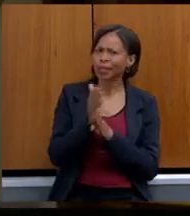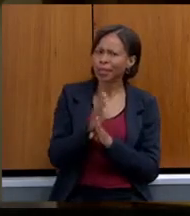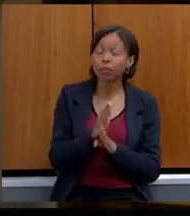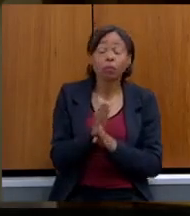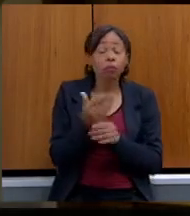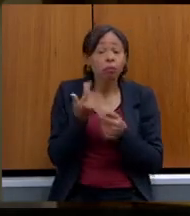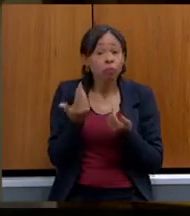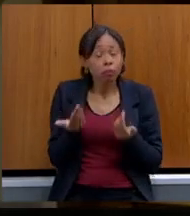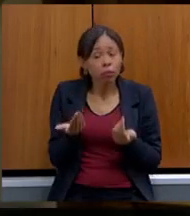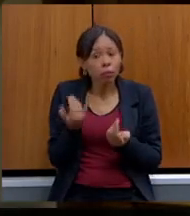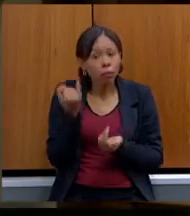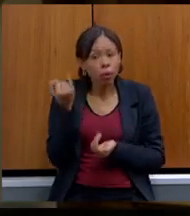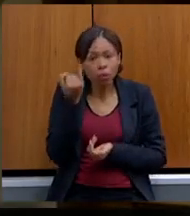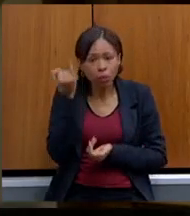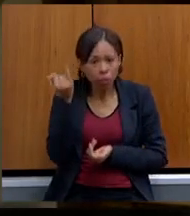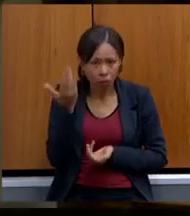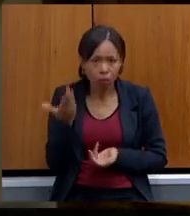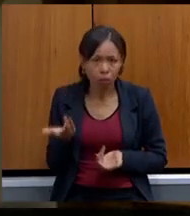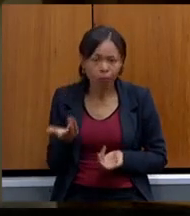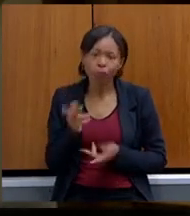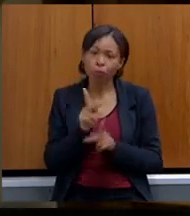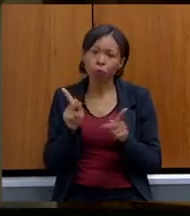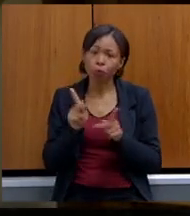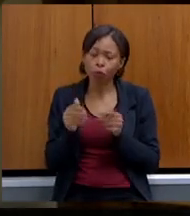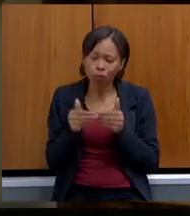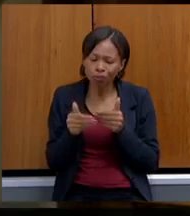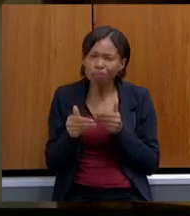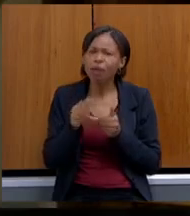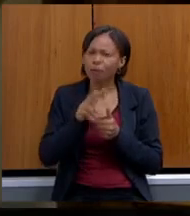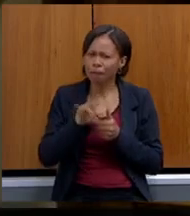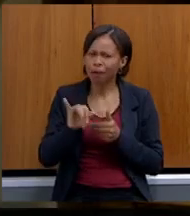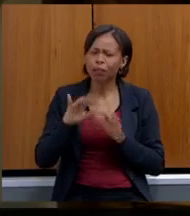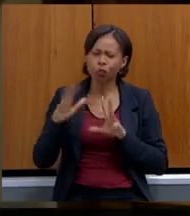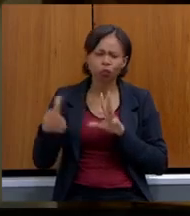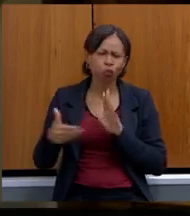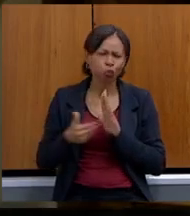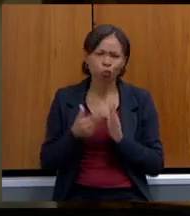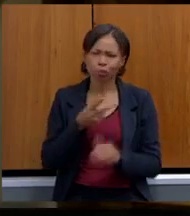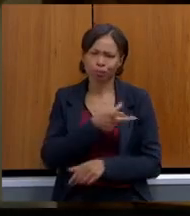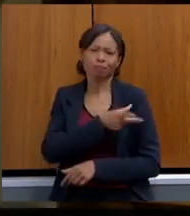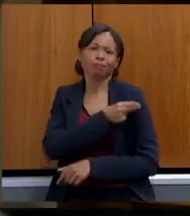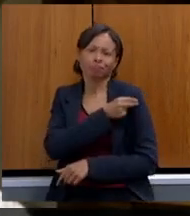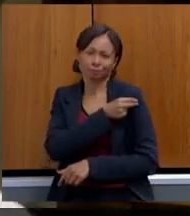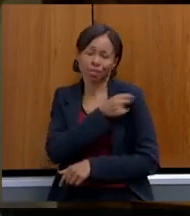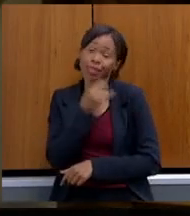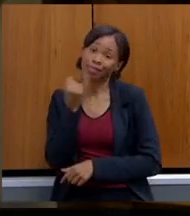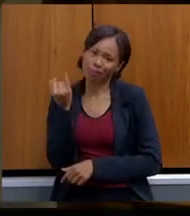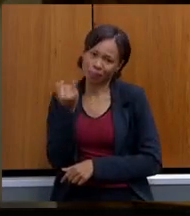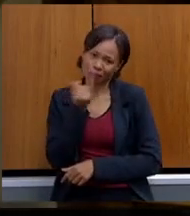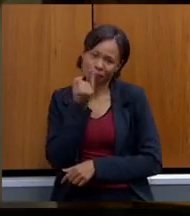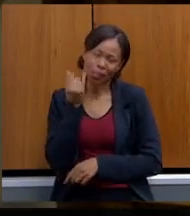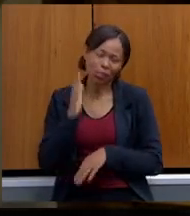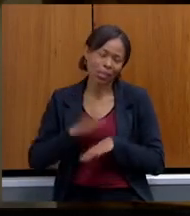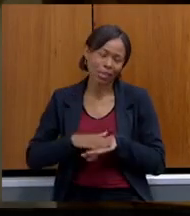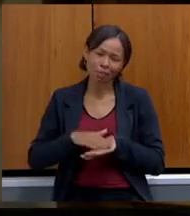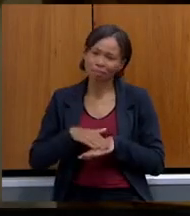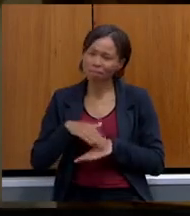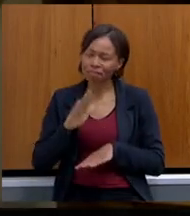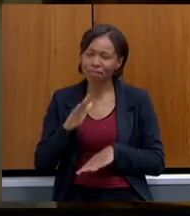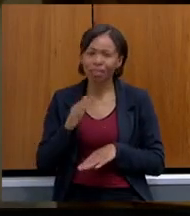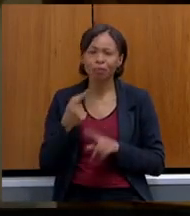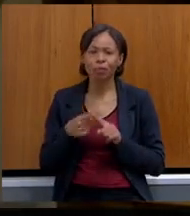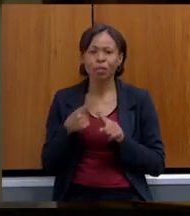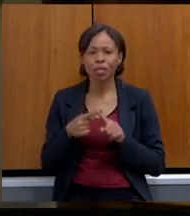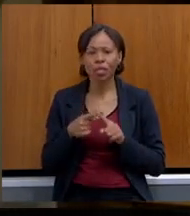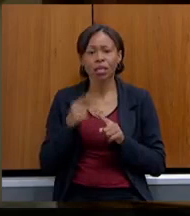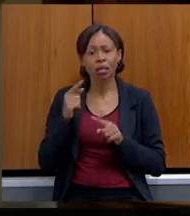estarão em breve de imunizados isso isso é fundamental né para que a gente posta é ter novamente aquela